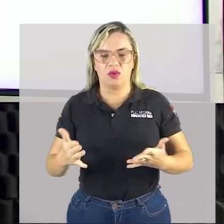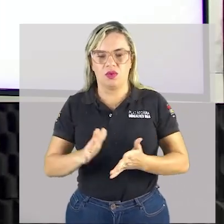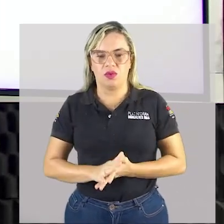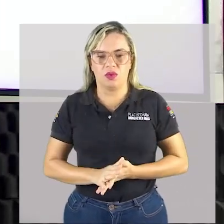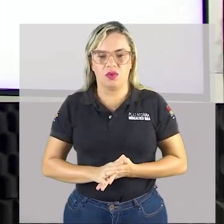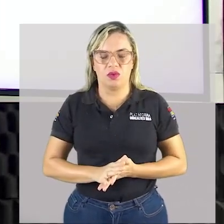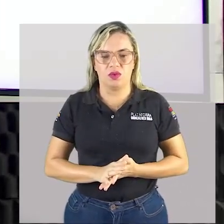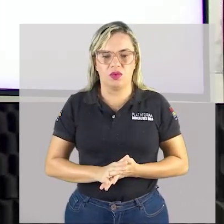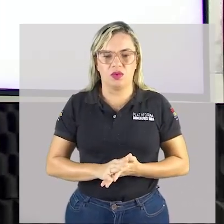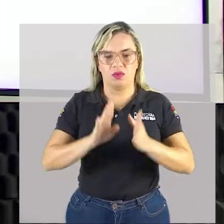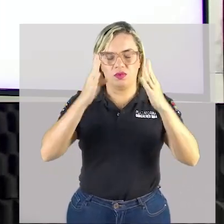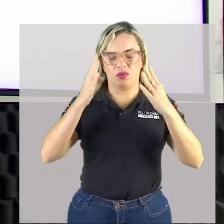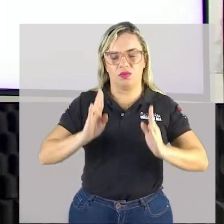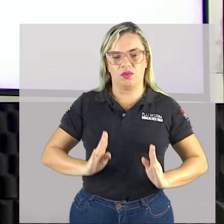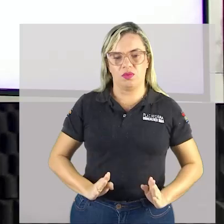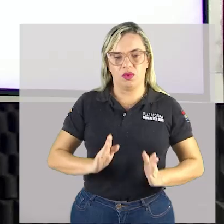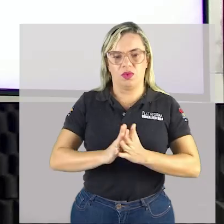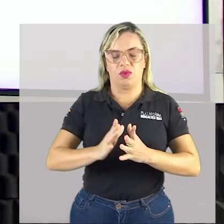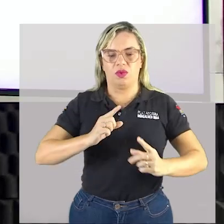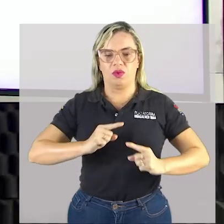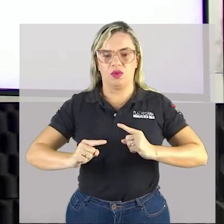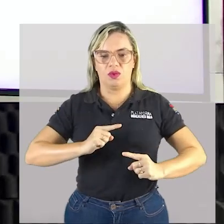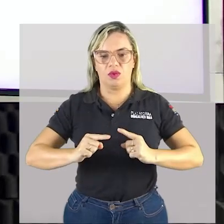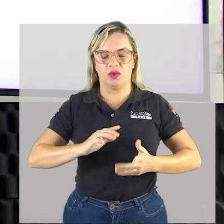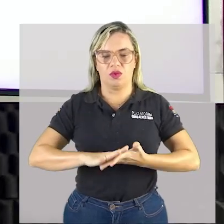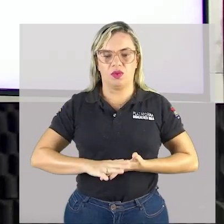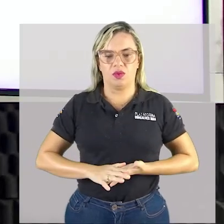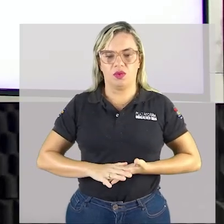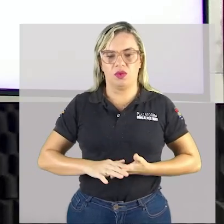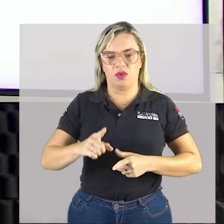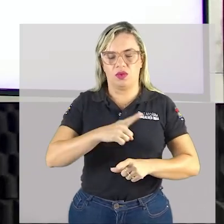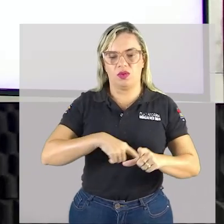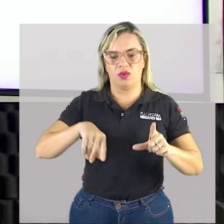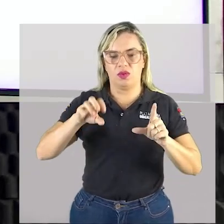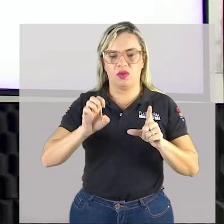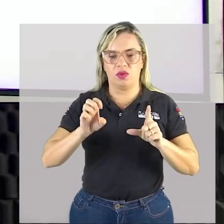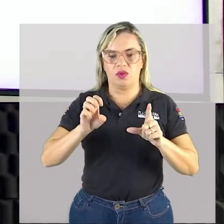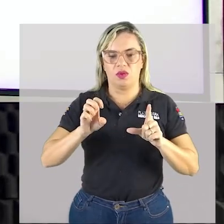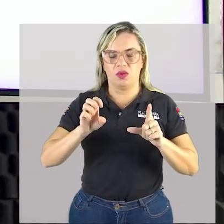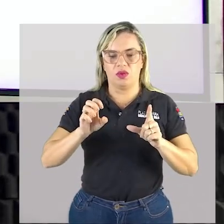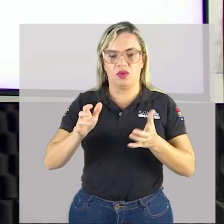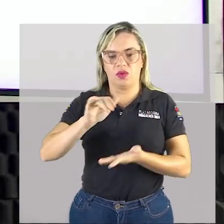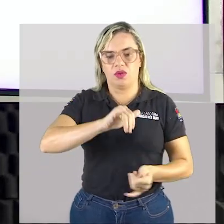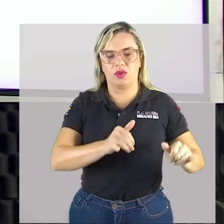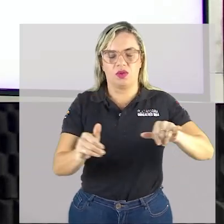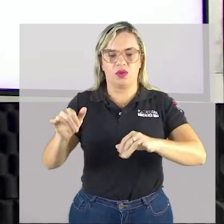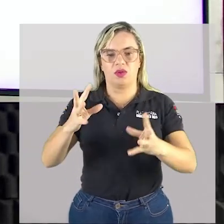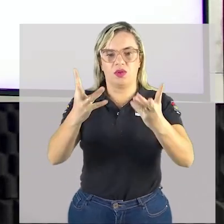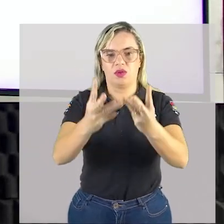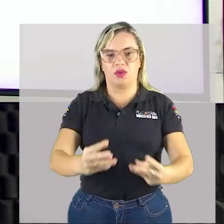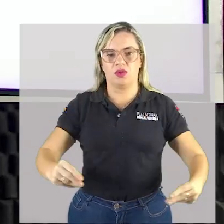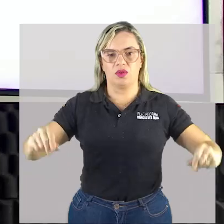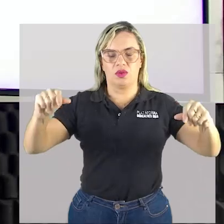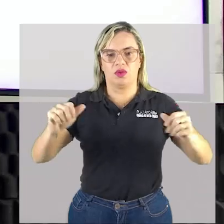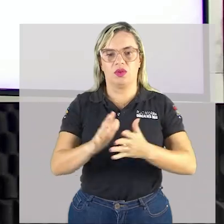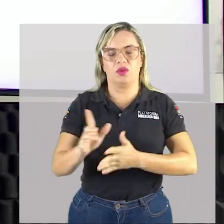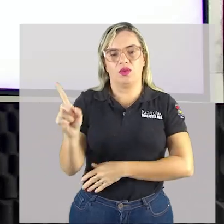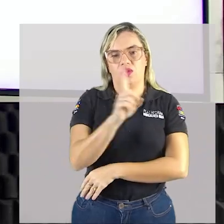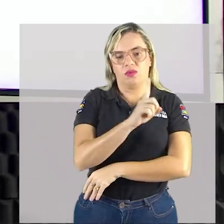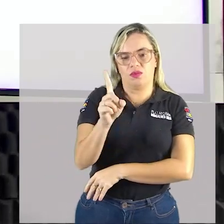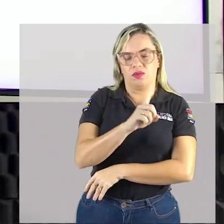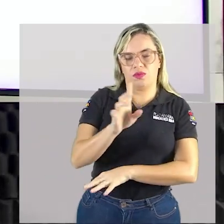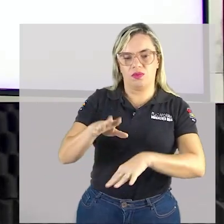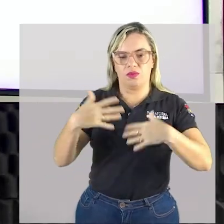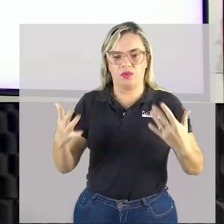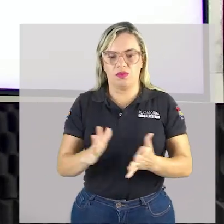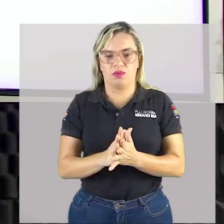gente está pelo que nós estamos discutindo, né? E quimiodegradação, não, também não é o caso, né?